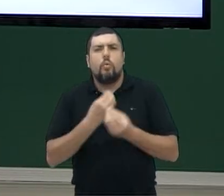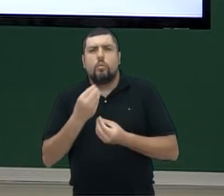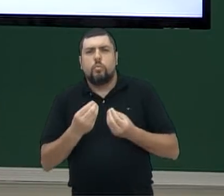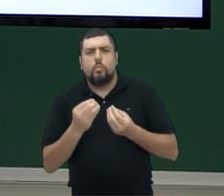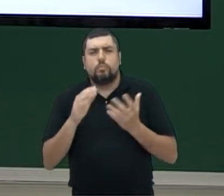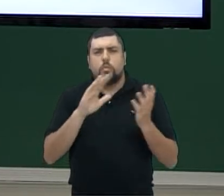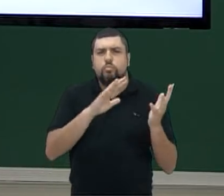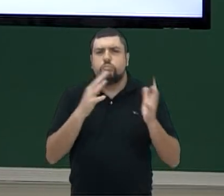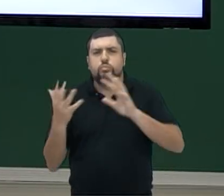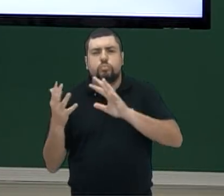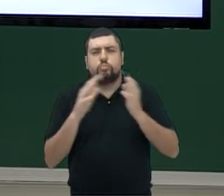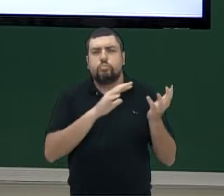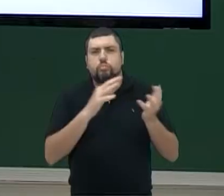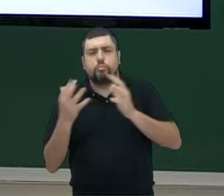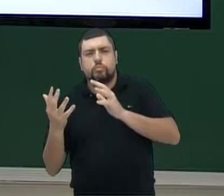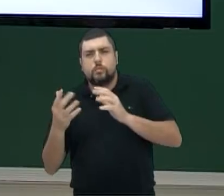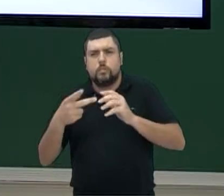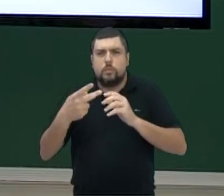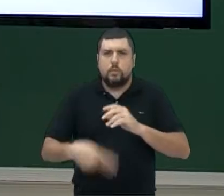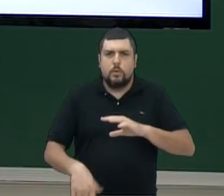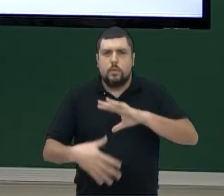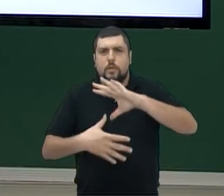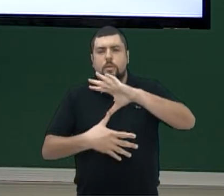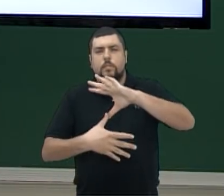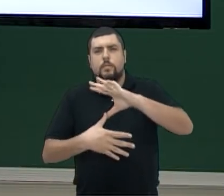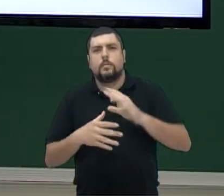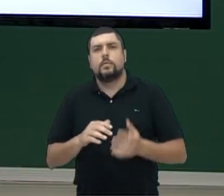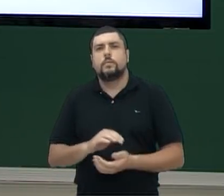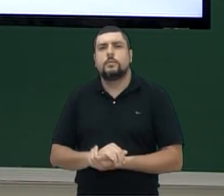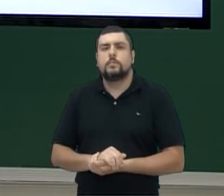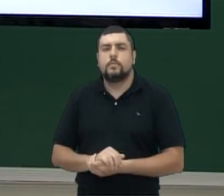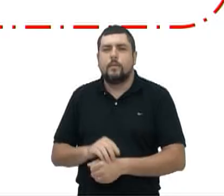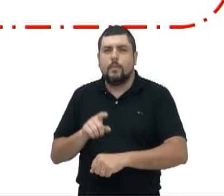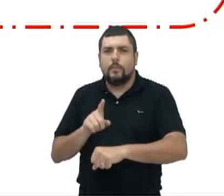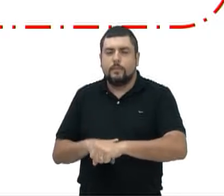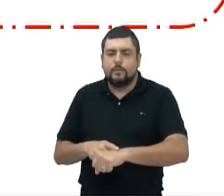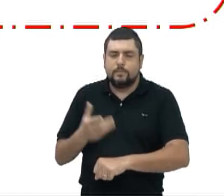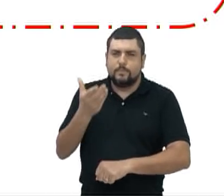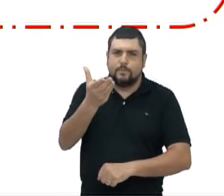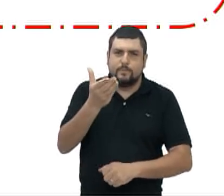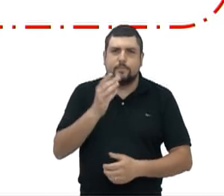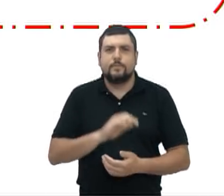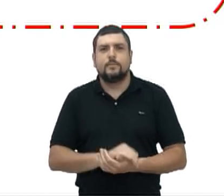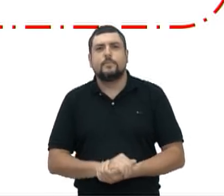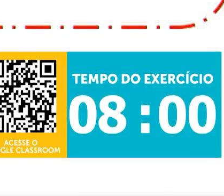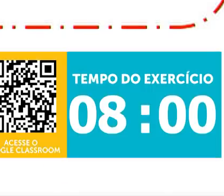influenciar no clima do continente americano. Então, o tempo está na tela, vai lá!